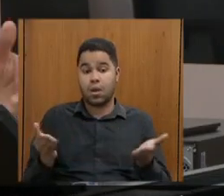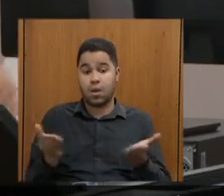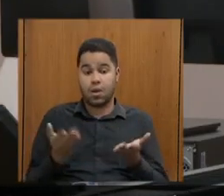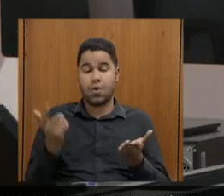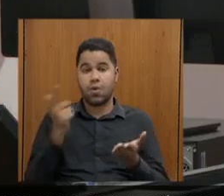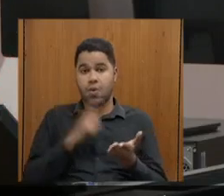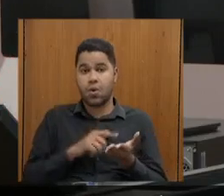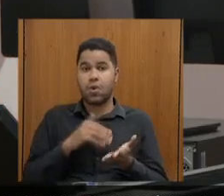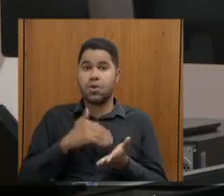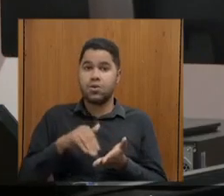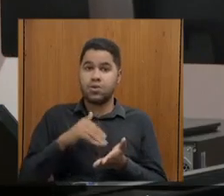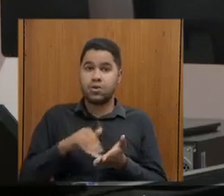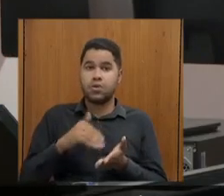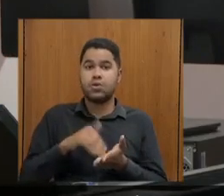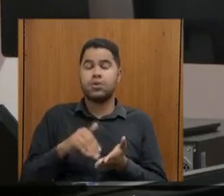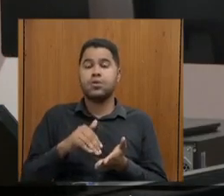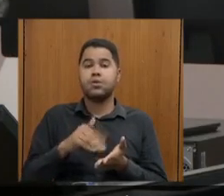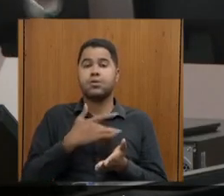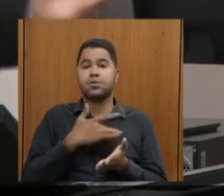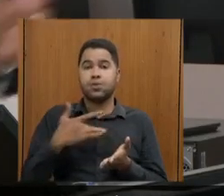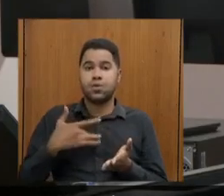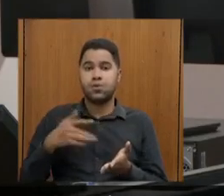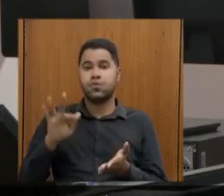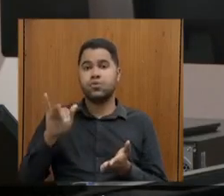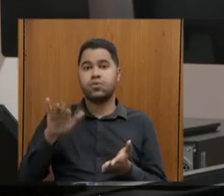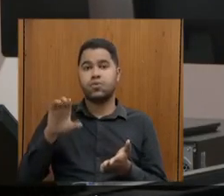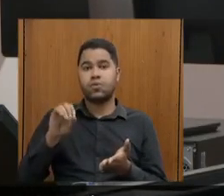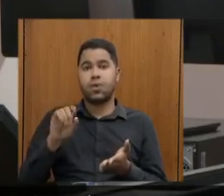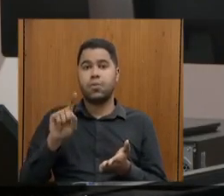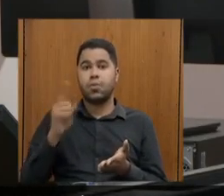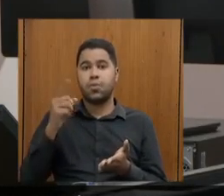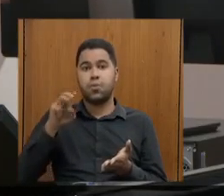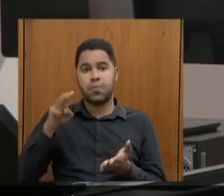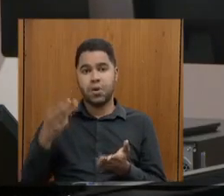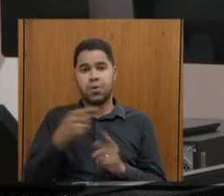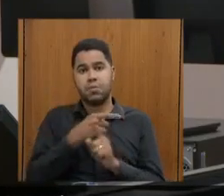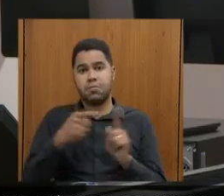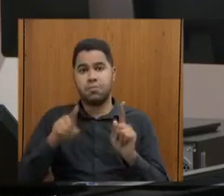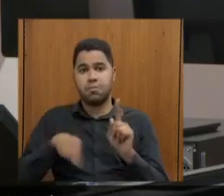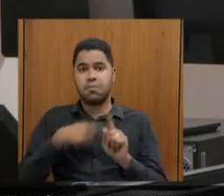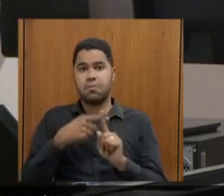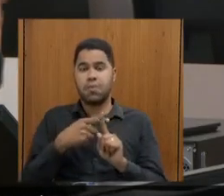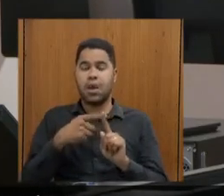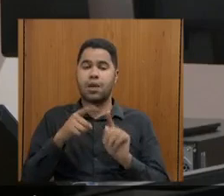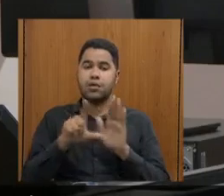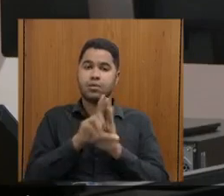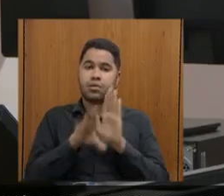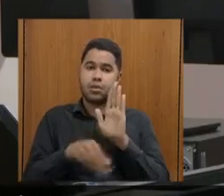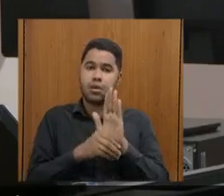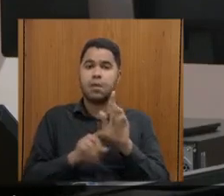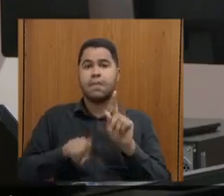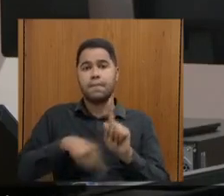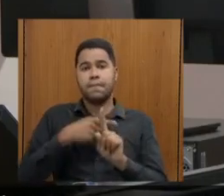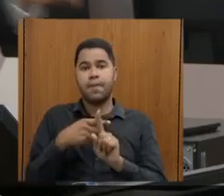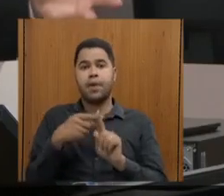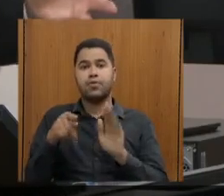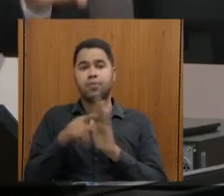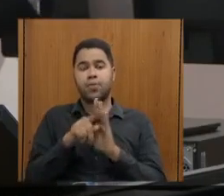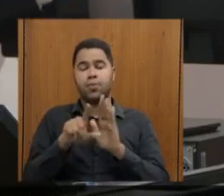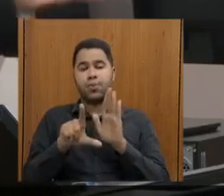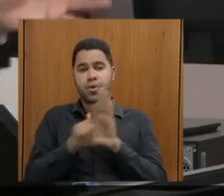agora com o secretário de saúde Fabi vai querer que liberou 1 Milhão e-mail com mais emenda as minhas emendas também do Senador Carlos Viana